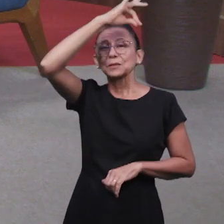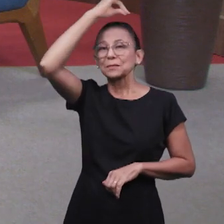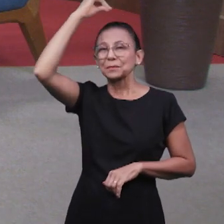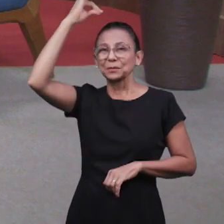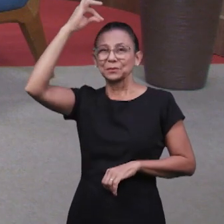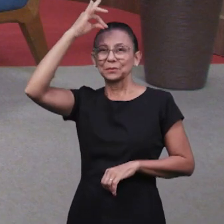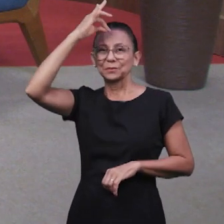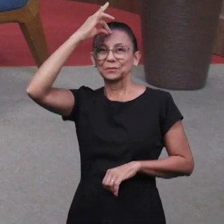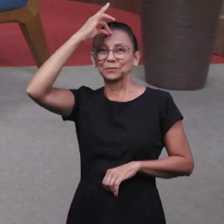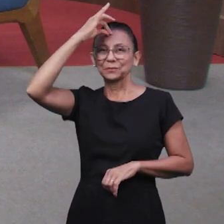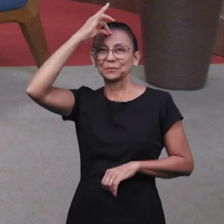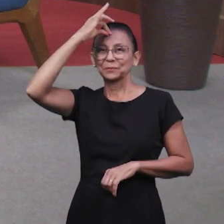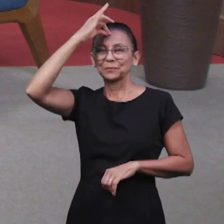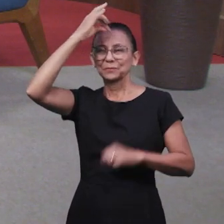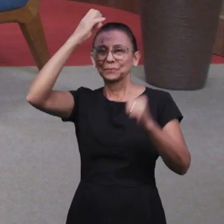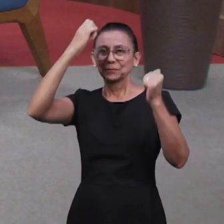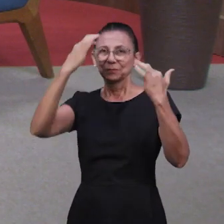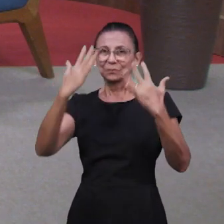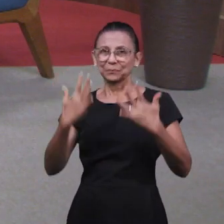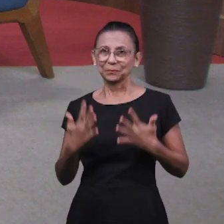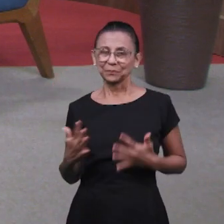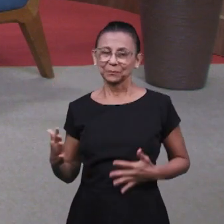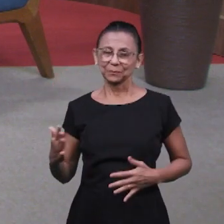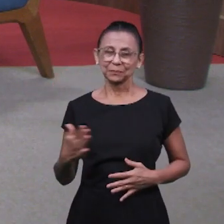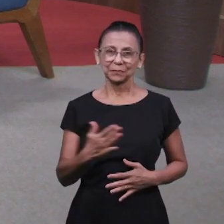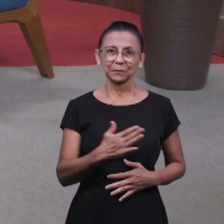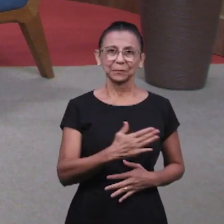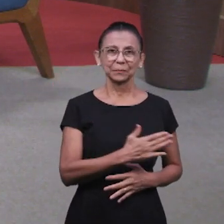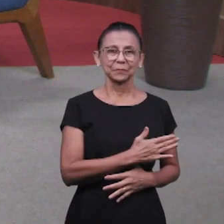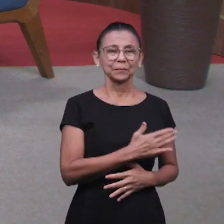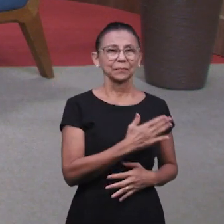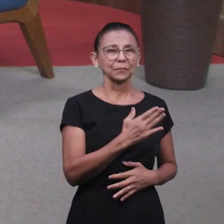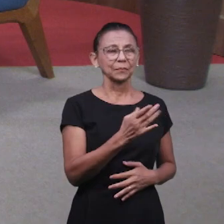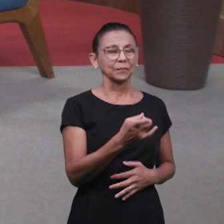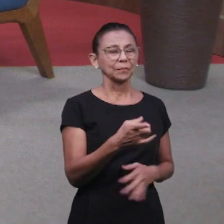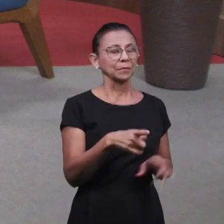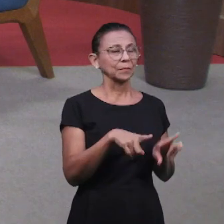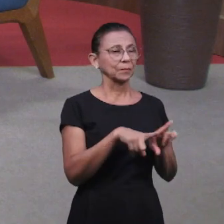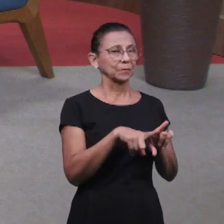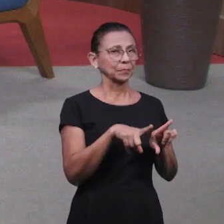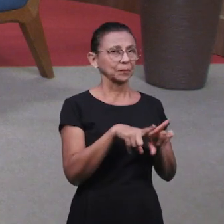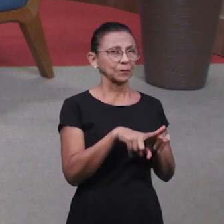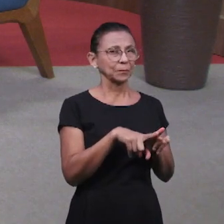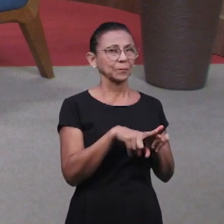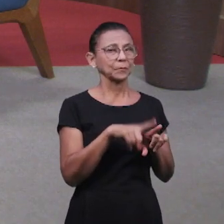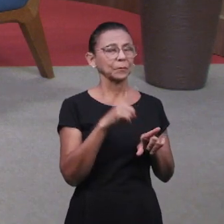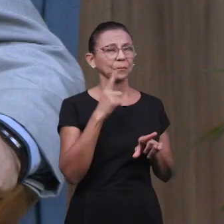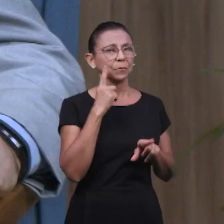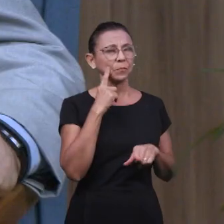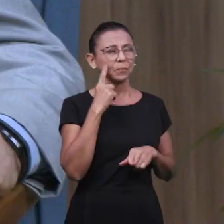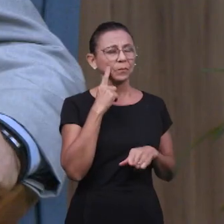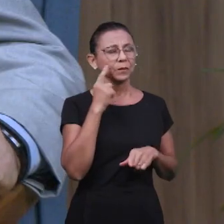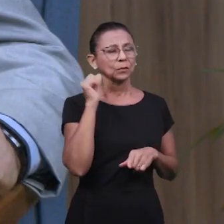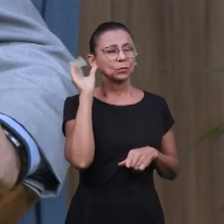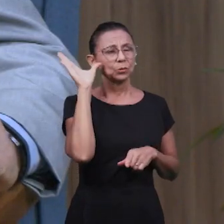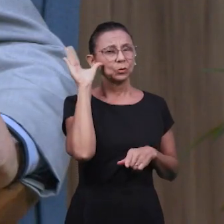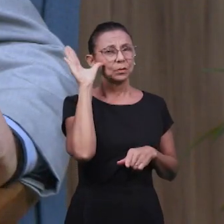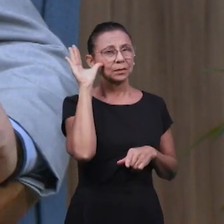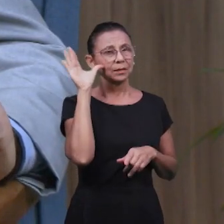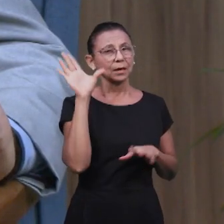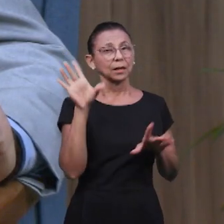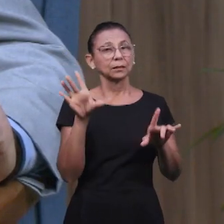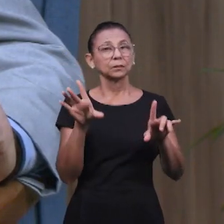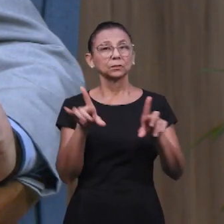de encontrar essa bênção. Há um outro aspecto, Daniel, acerca dessa parábola que é